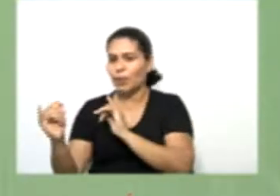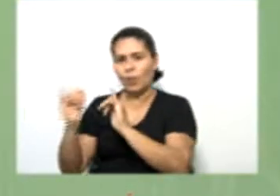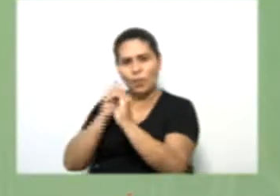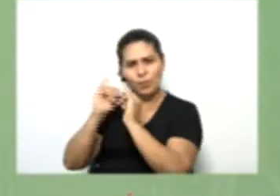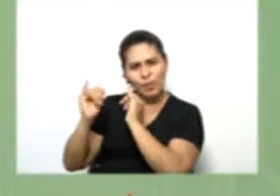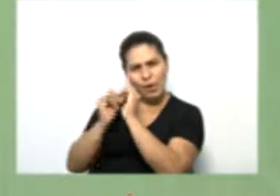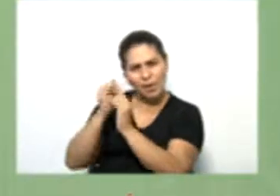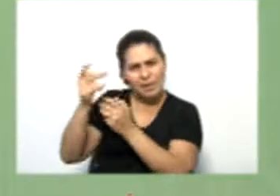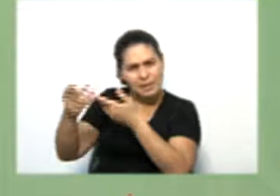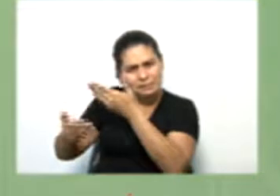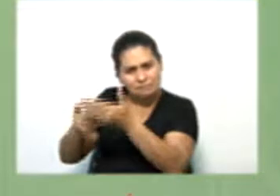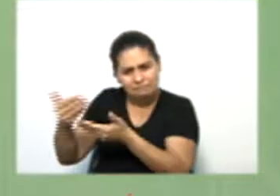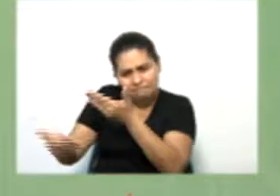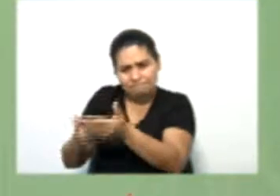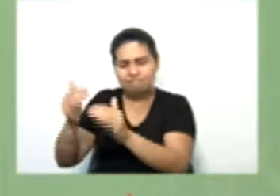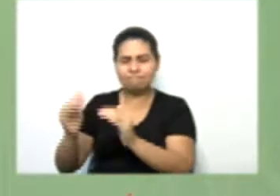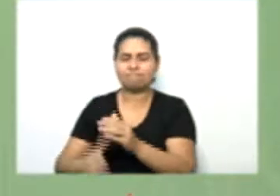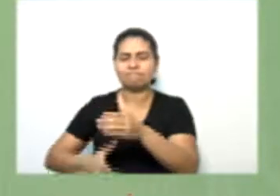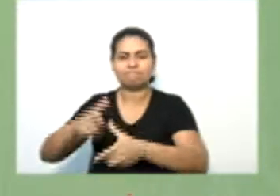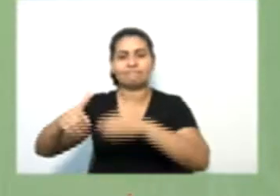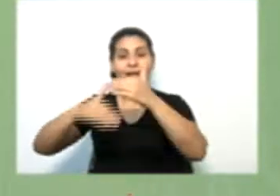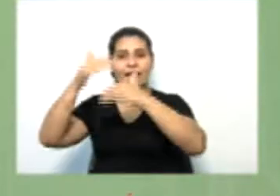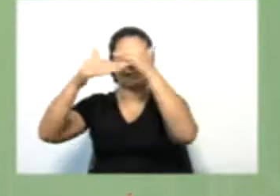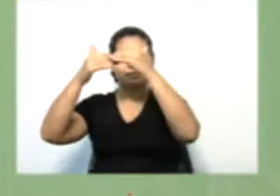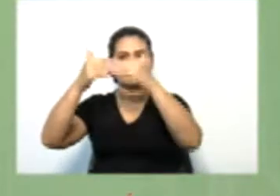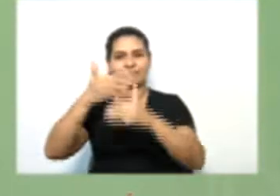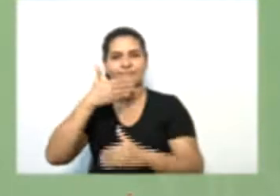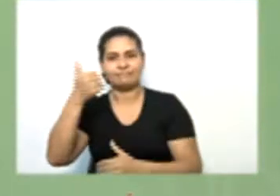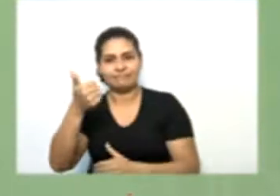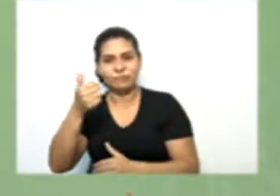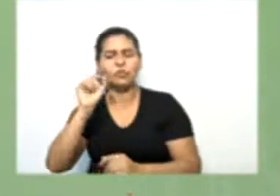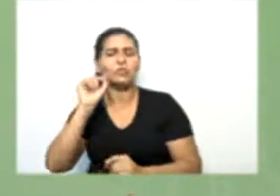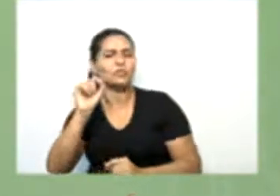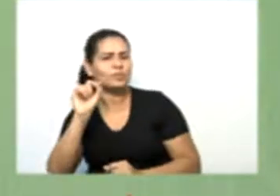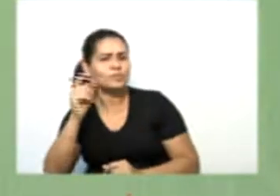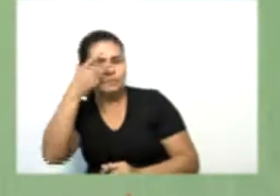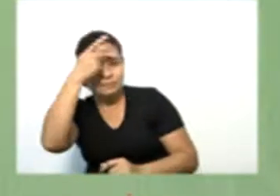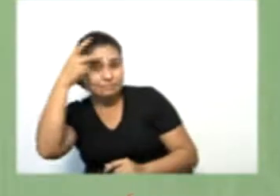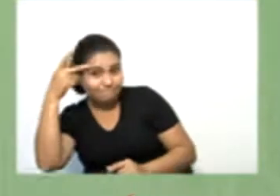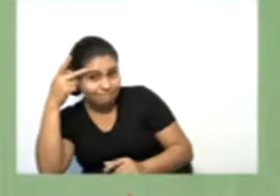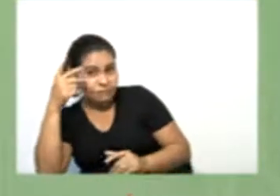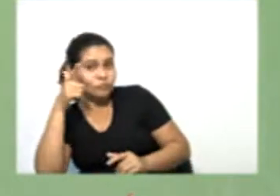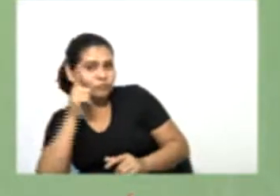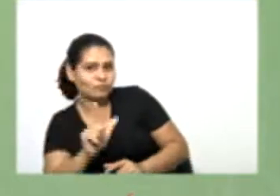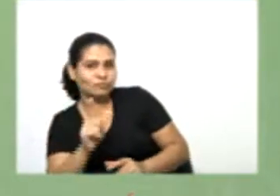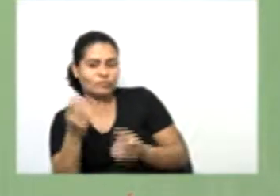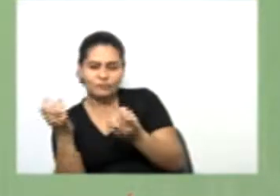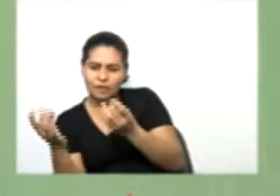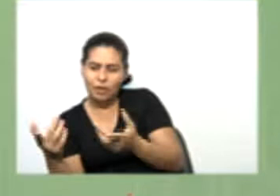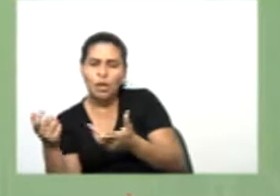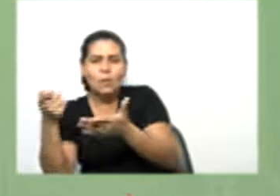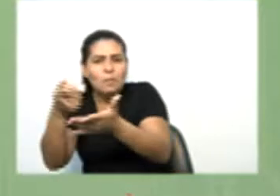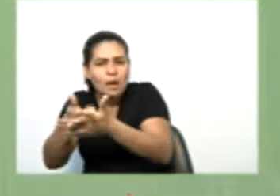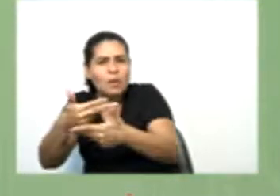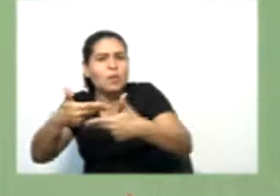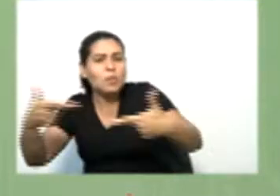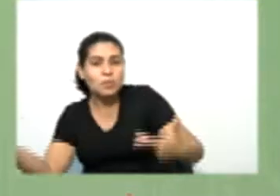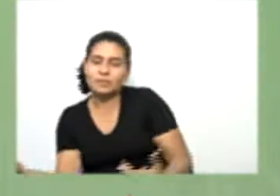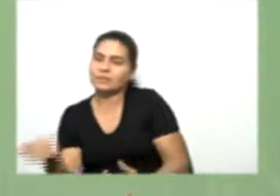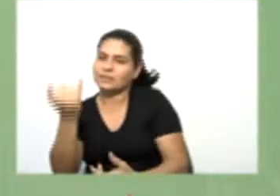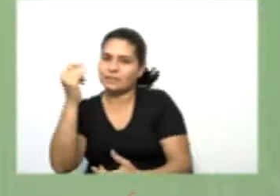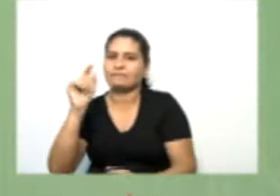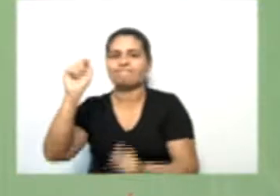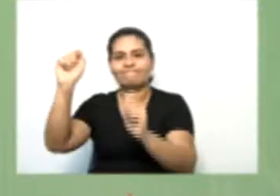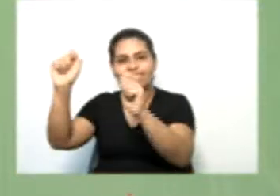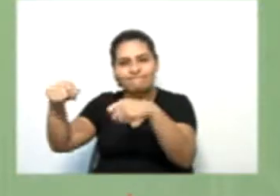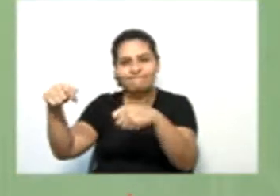interpessoal, maior é o crescimento individual, levando a negociação a um patamar satisfatório